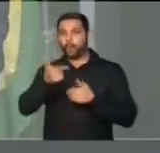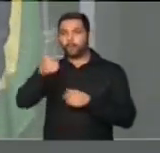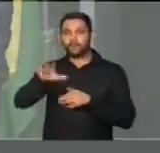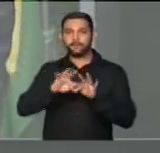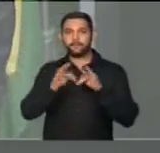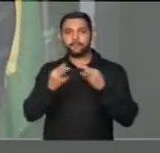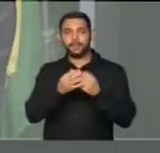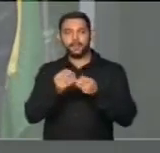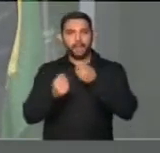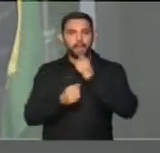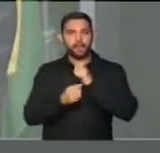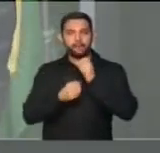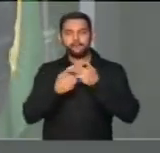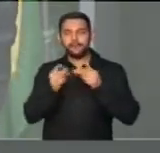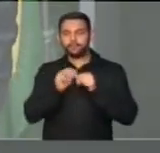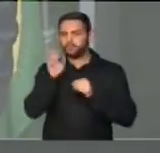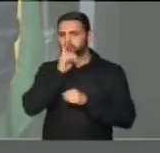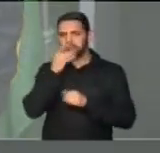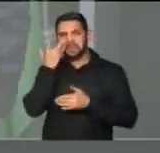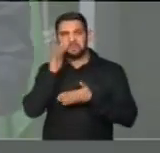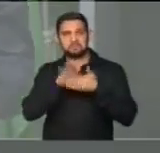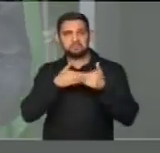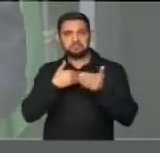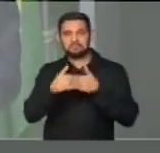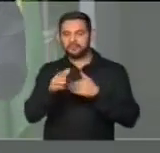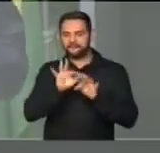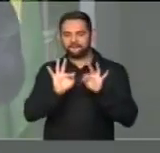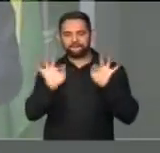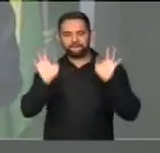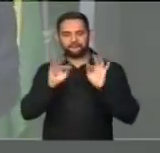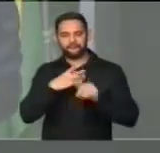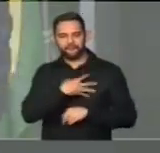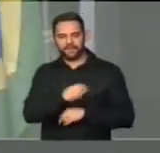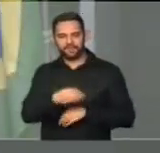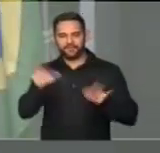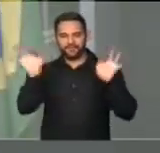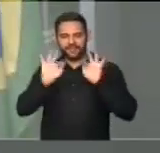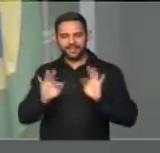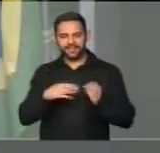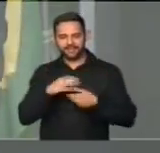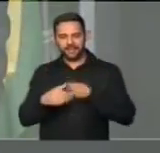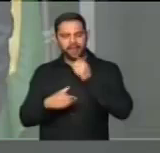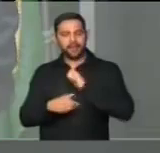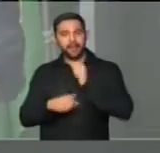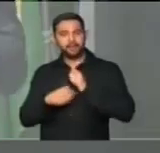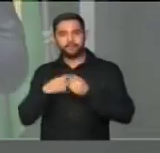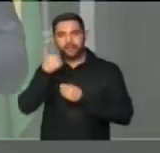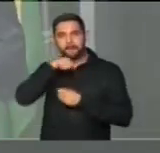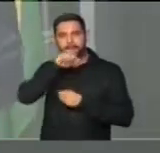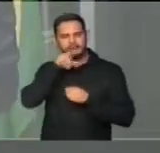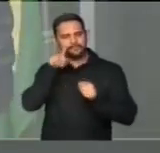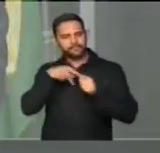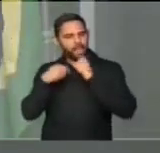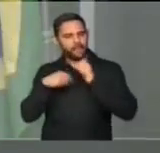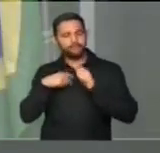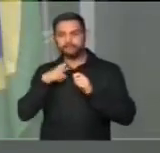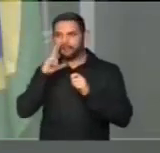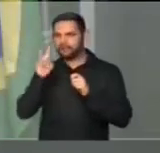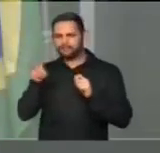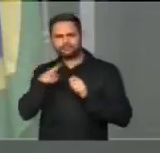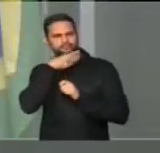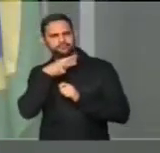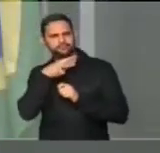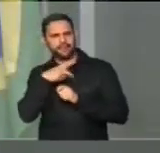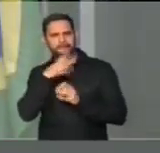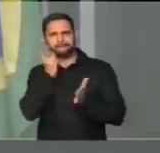tomando sorvete, num domingo talvez, o filho alegre com um picolé na mão, a mãe com um sorvete, e eles olhavam para o lado e viam